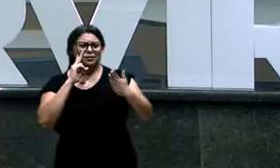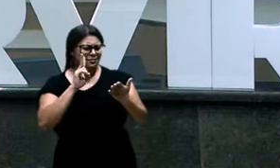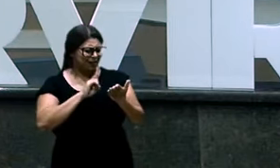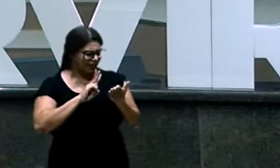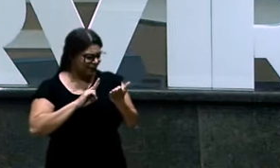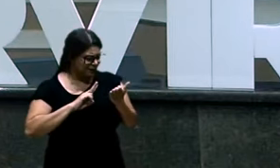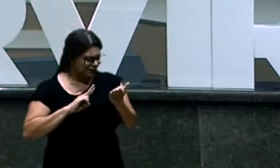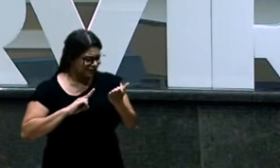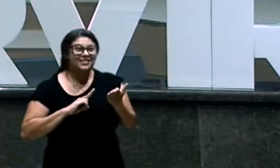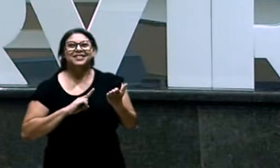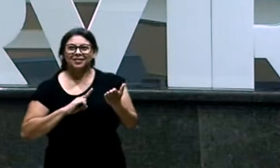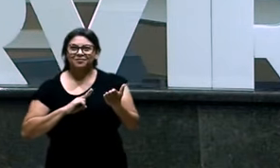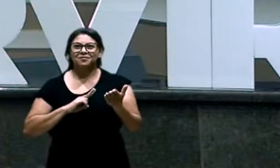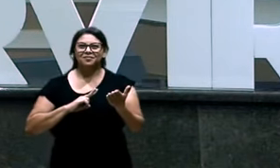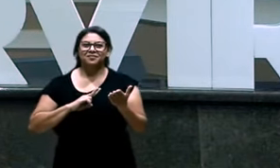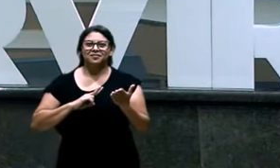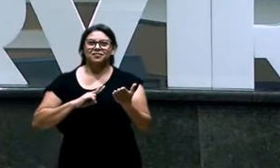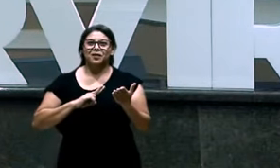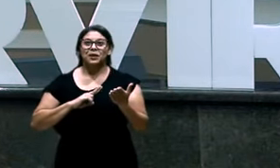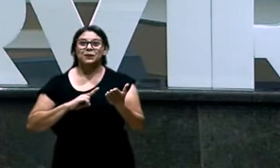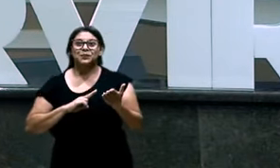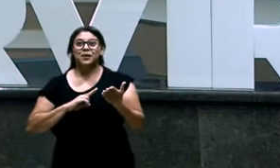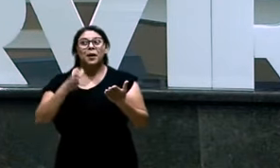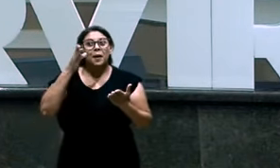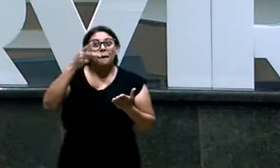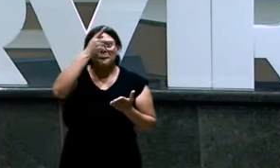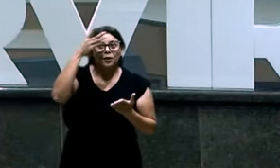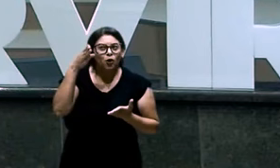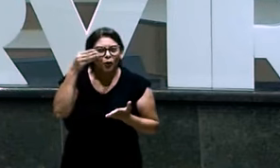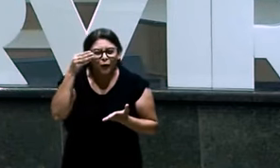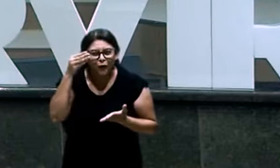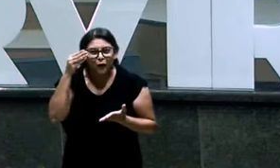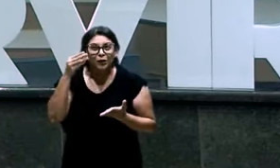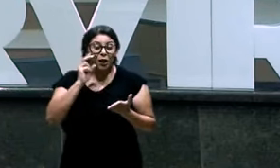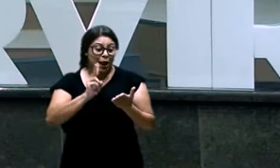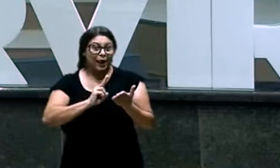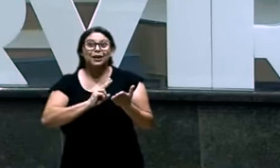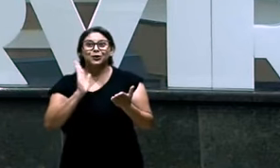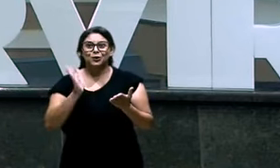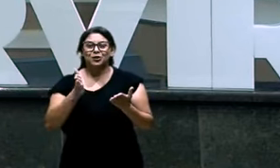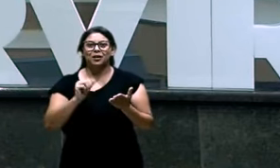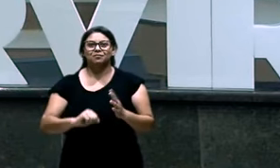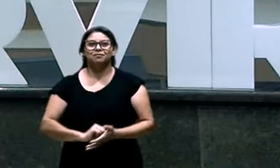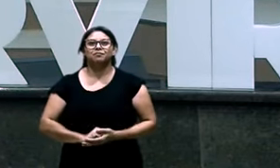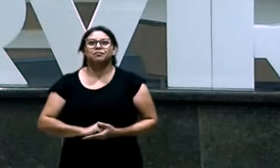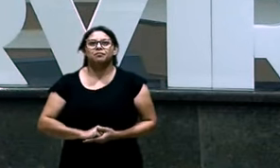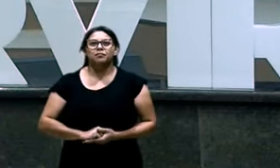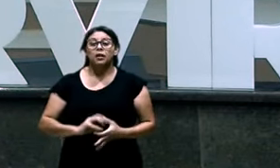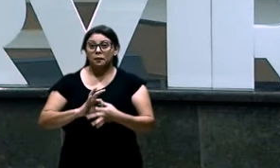gente querendo abrir a Bíblia agora. Primeiro livro dos Reis, capítulo 8, versos 27. Permita-me fazer